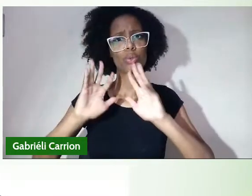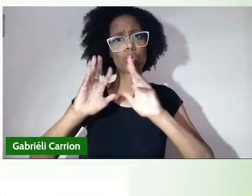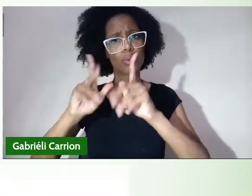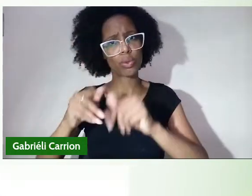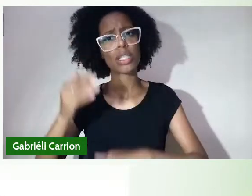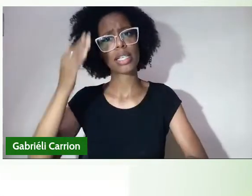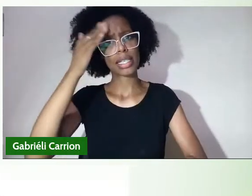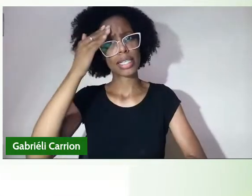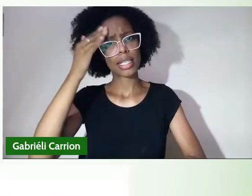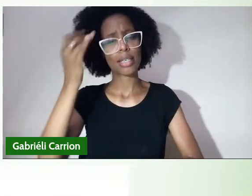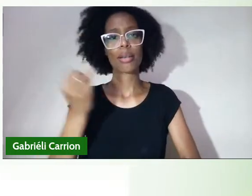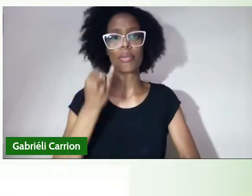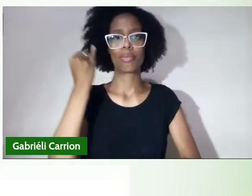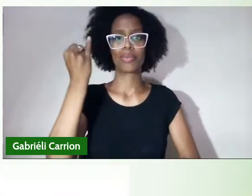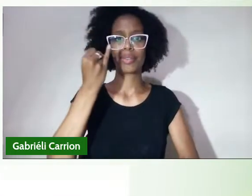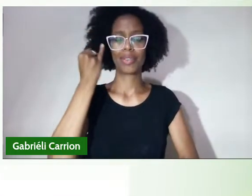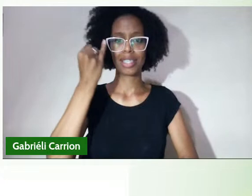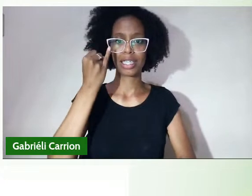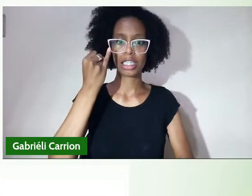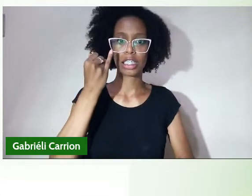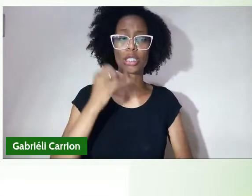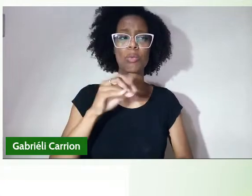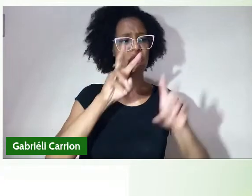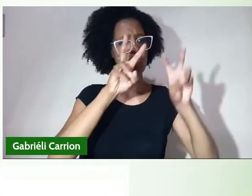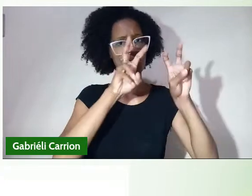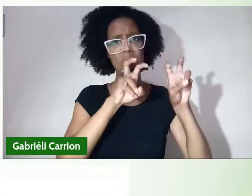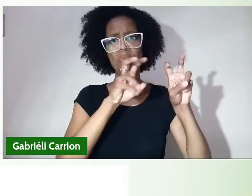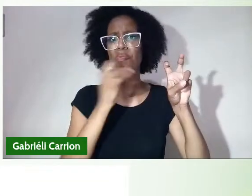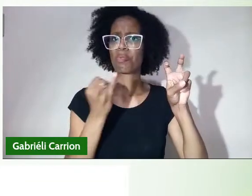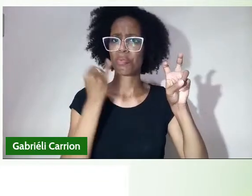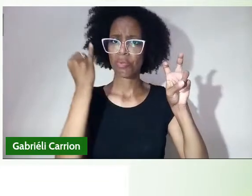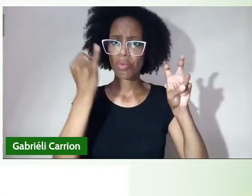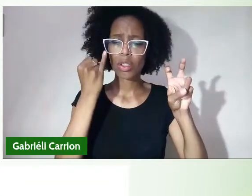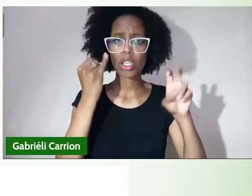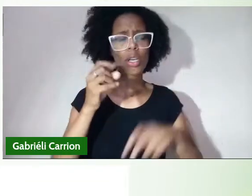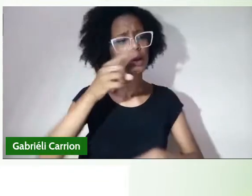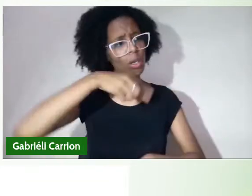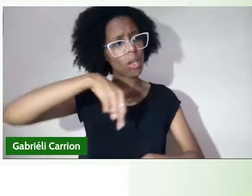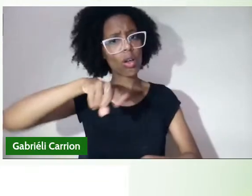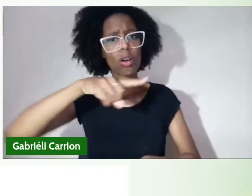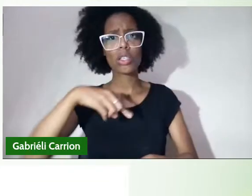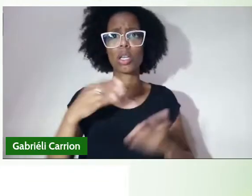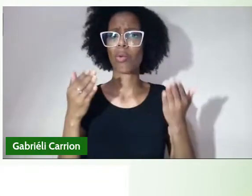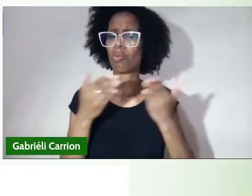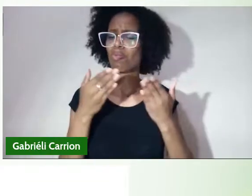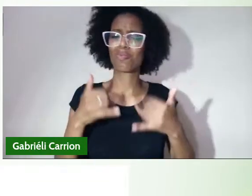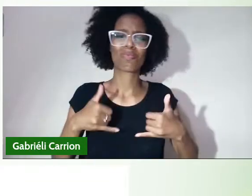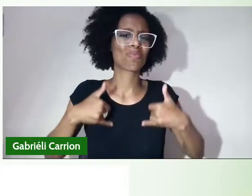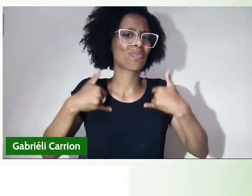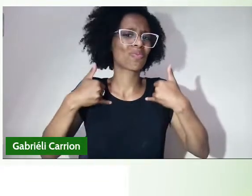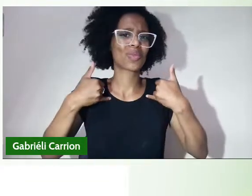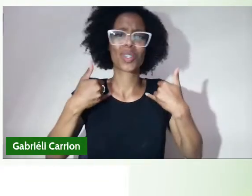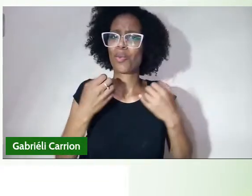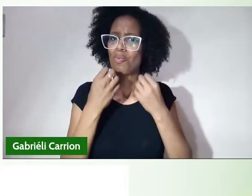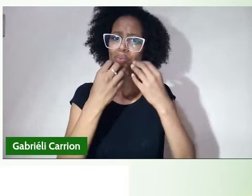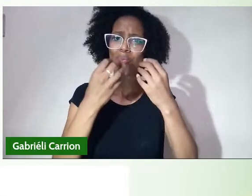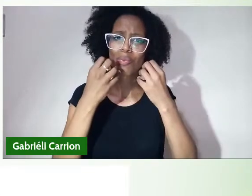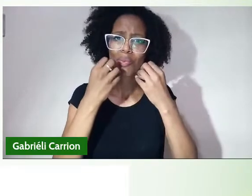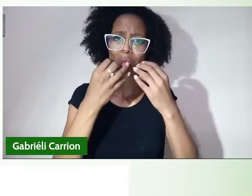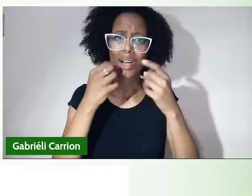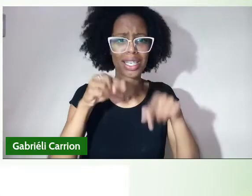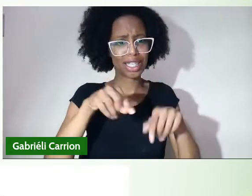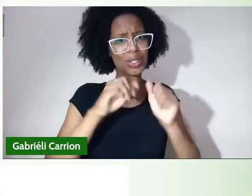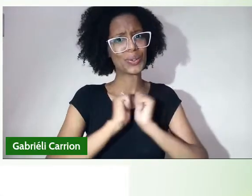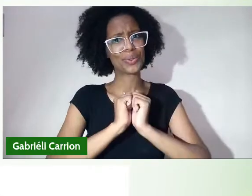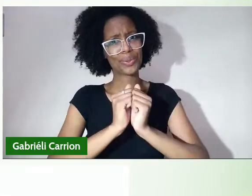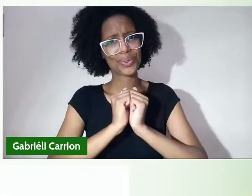destacar a relevância, né, dessa temática. Eu queria dizer que, para nós, foi uma honra e um privilégio poder contar com a senhora hoje à